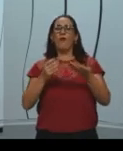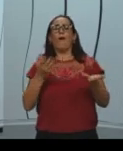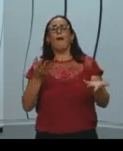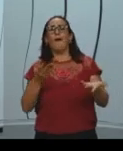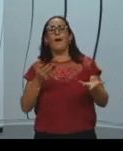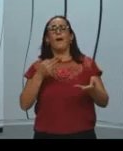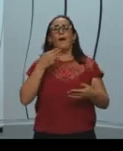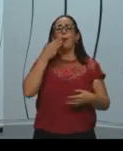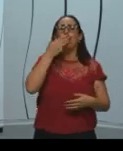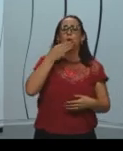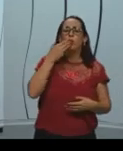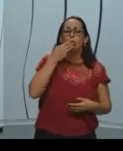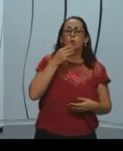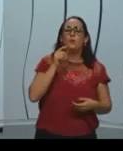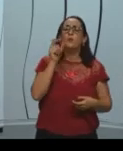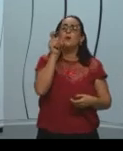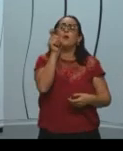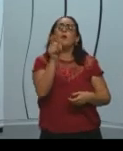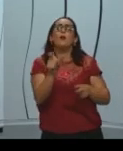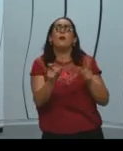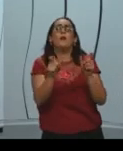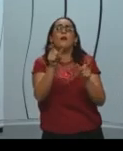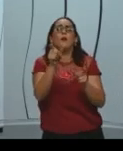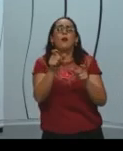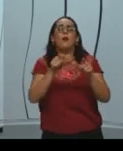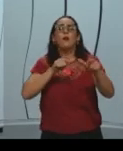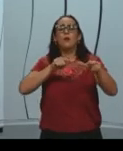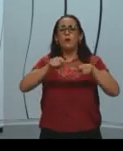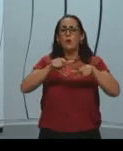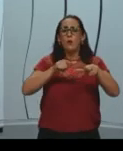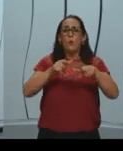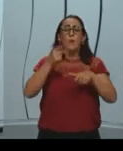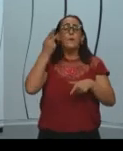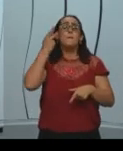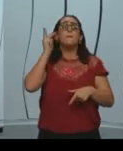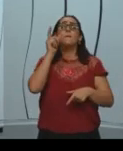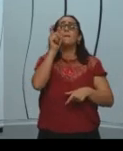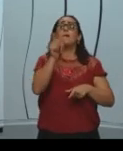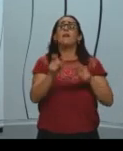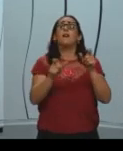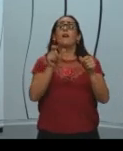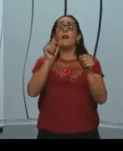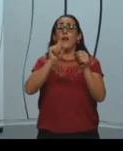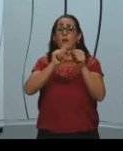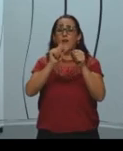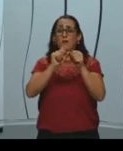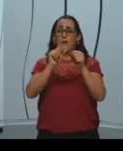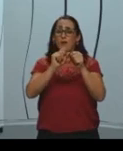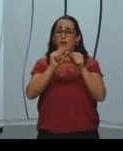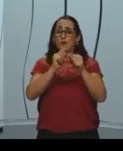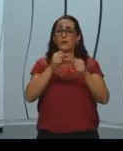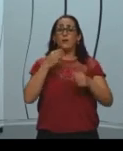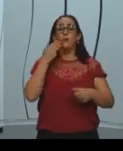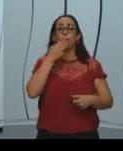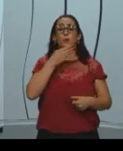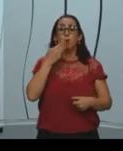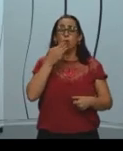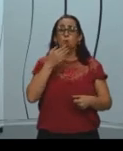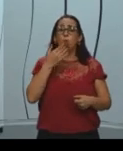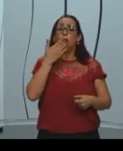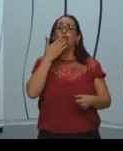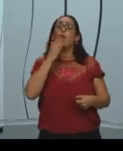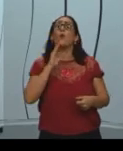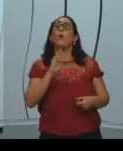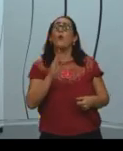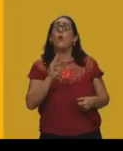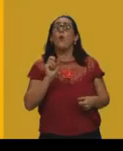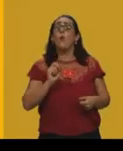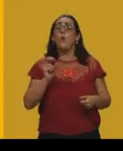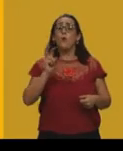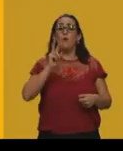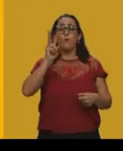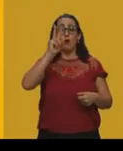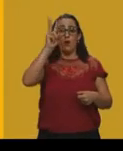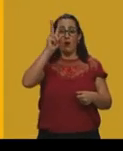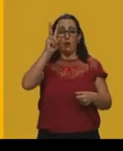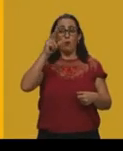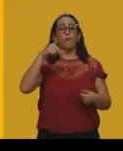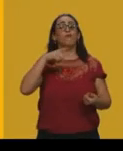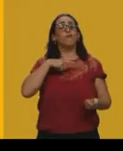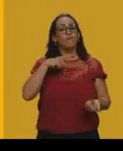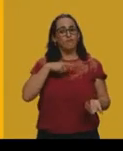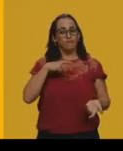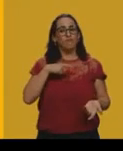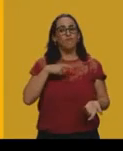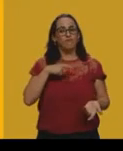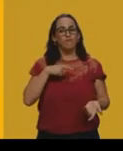trabalhou, como era, para que se produzir o açúcar, quais as vantagens que nós tínhamos para produzir esse açúcar no